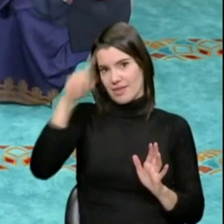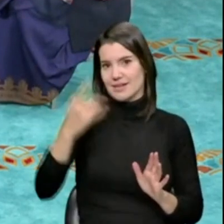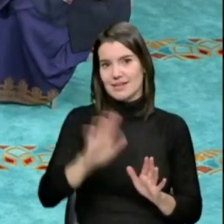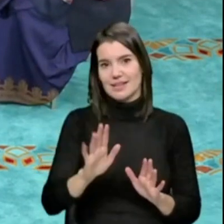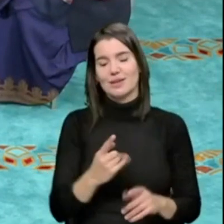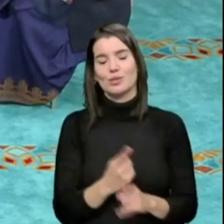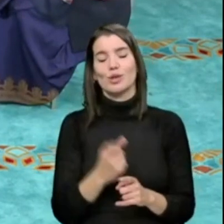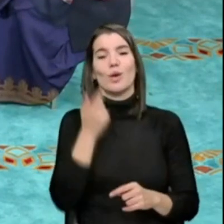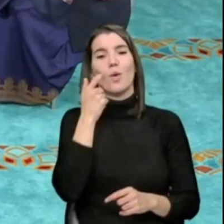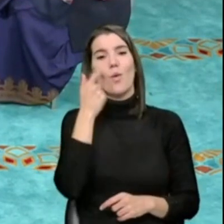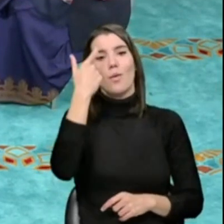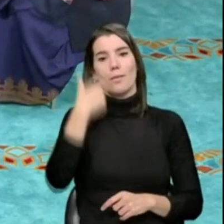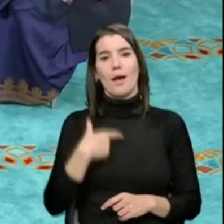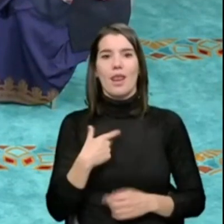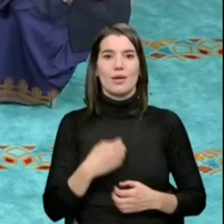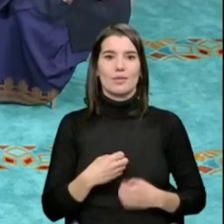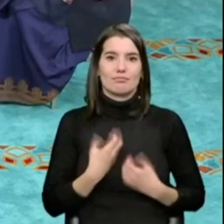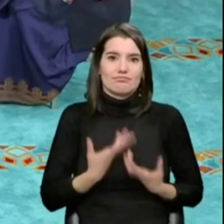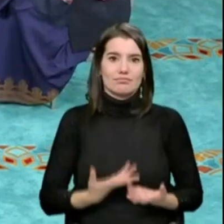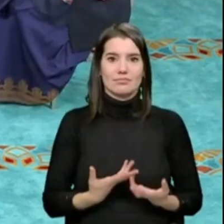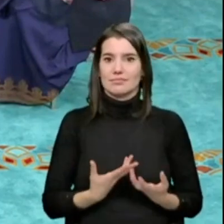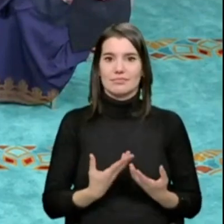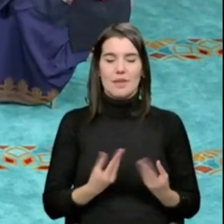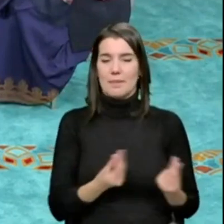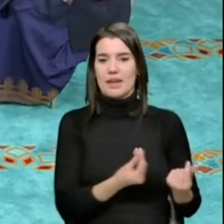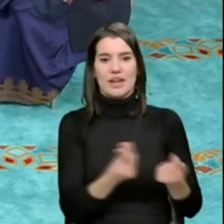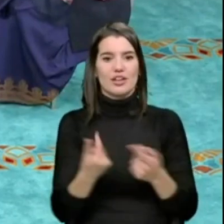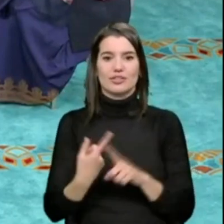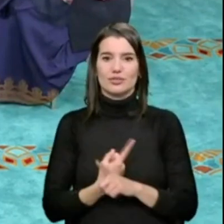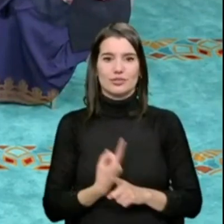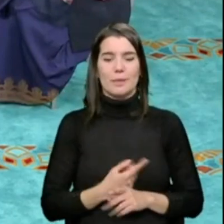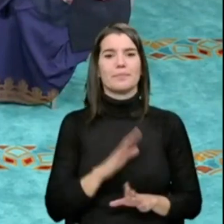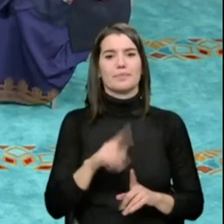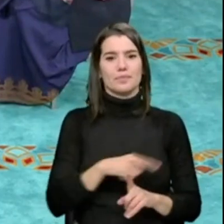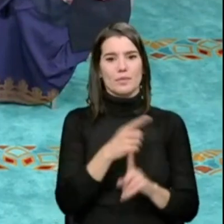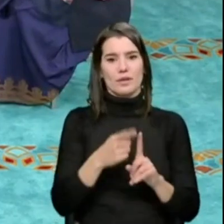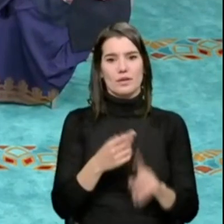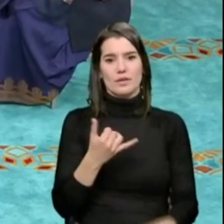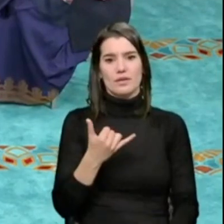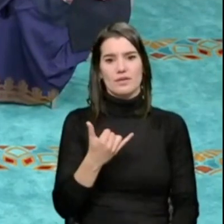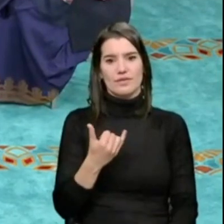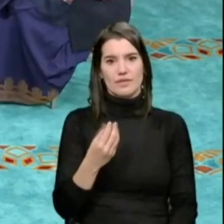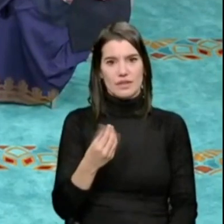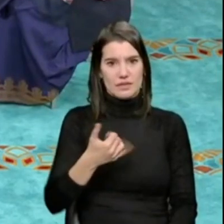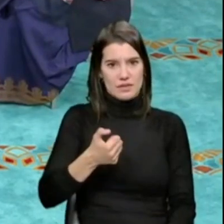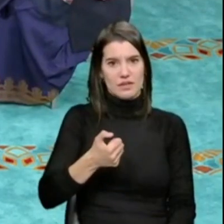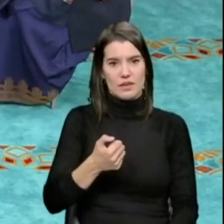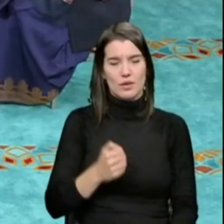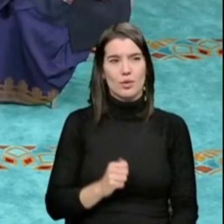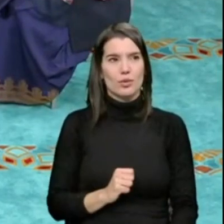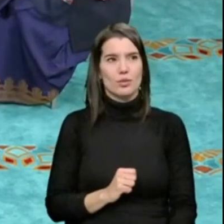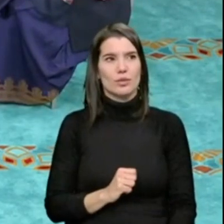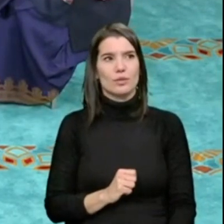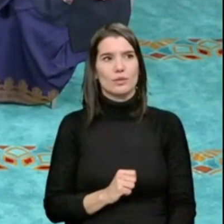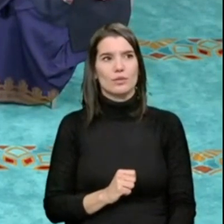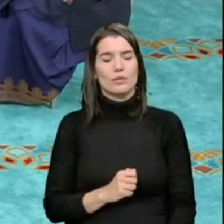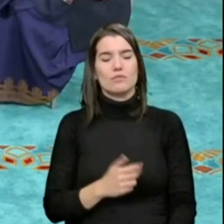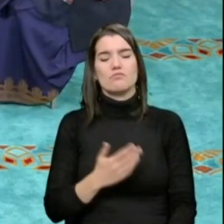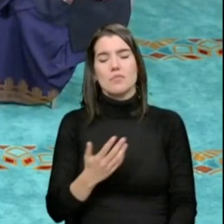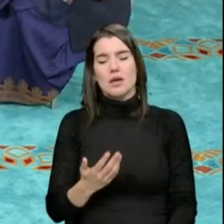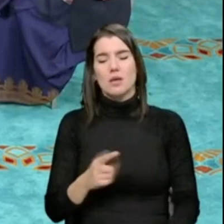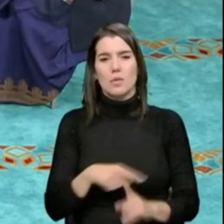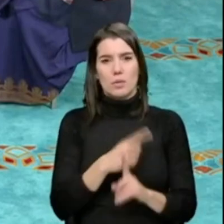humano faz de muitas dinâmicas, mas será que 2025, Sheikh, vai ser um ano em que